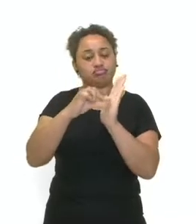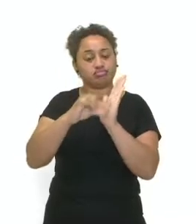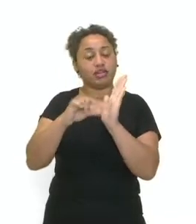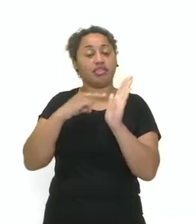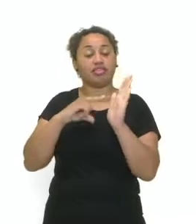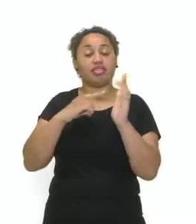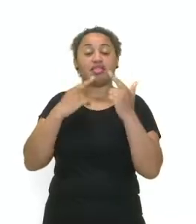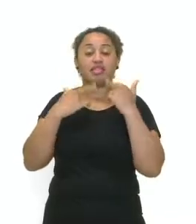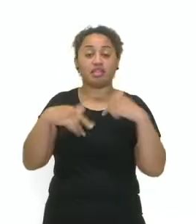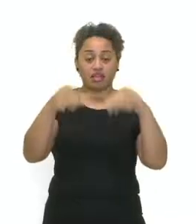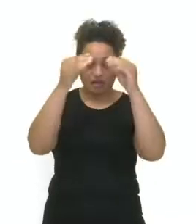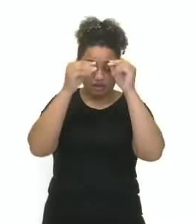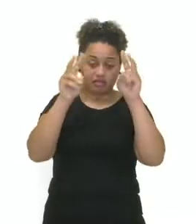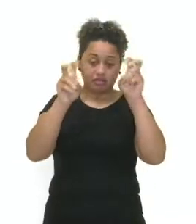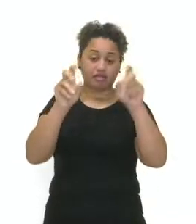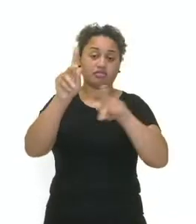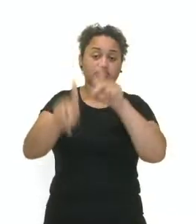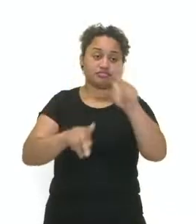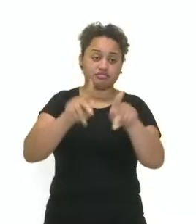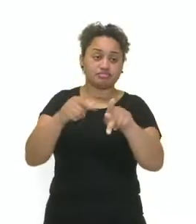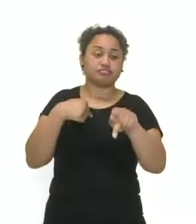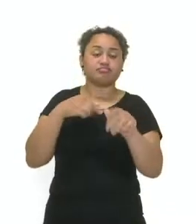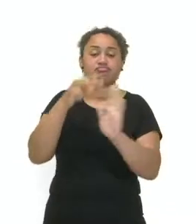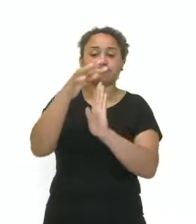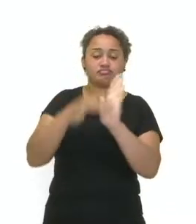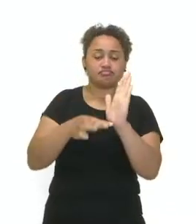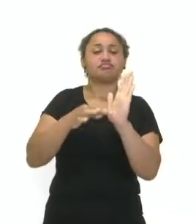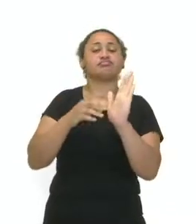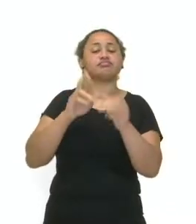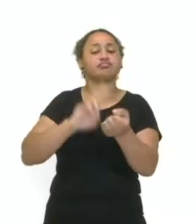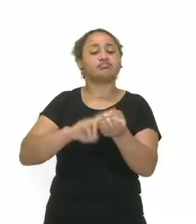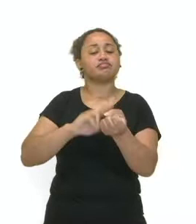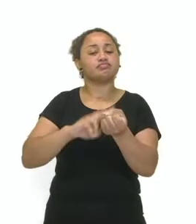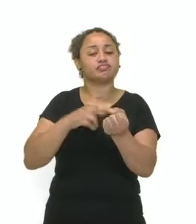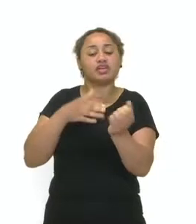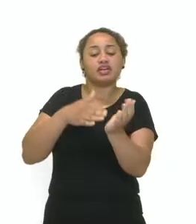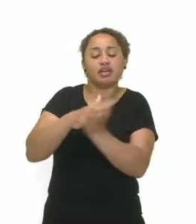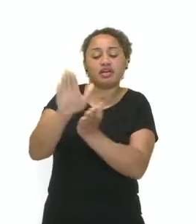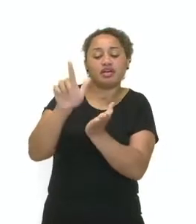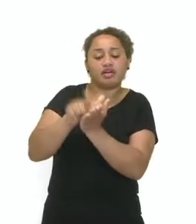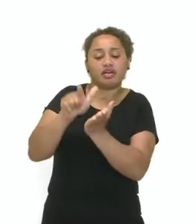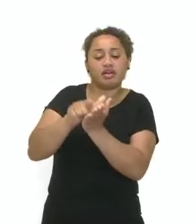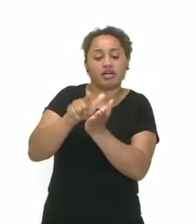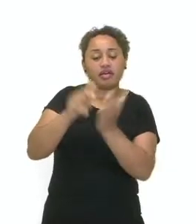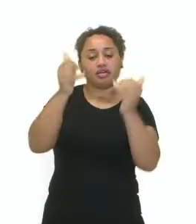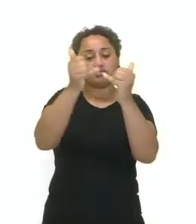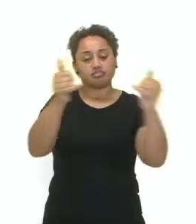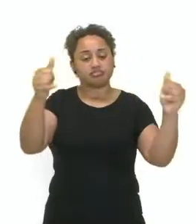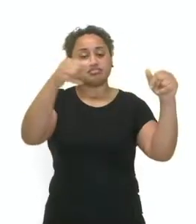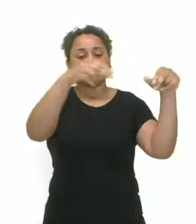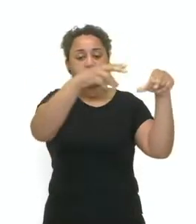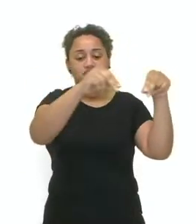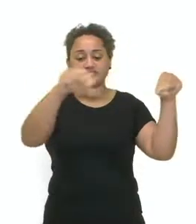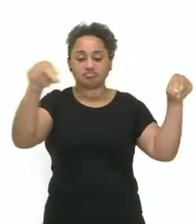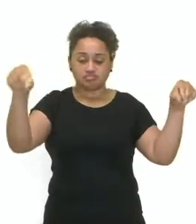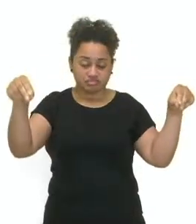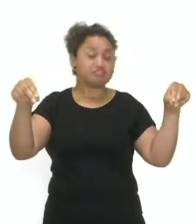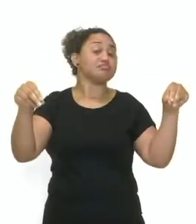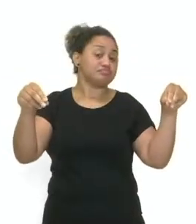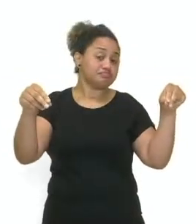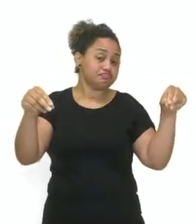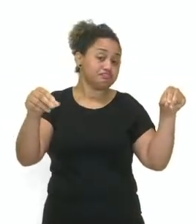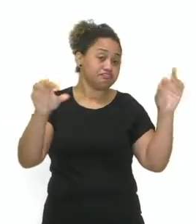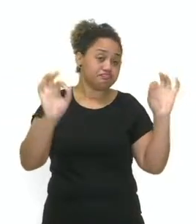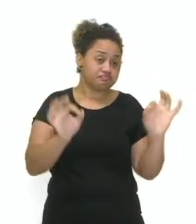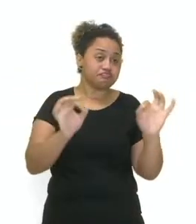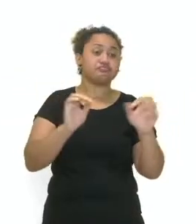linguagem e temas populares. Esses textos rimados são impressos em folhetos e pendurados em cordas, ou cordéis,